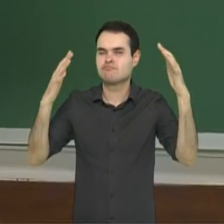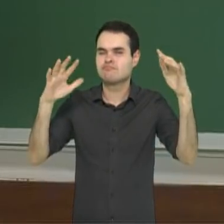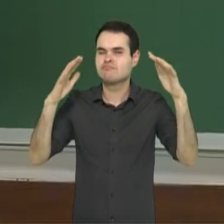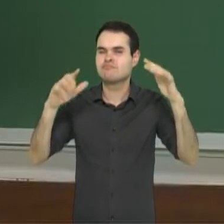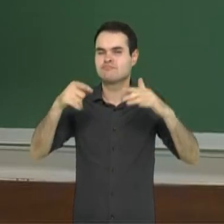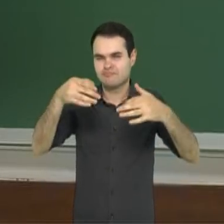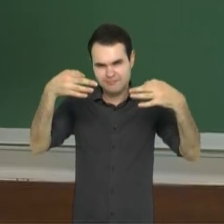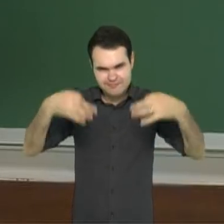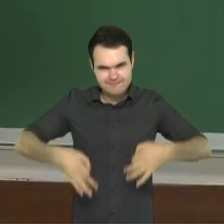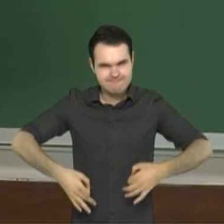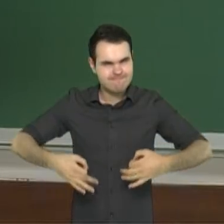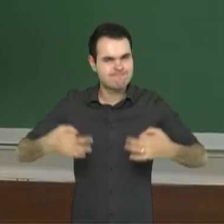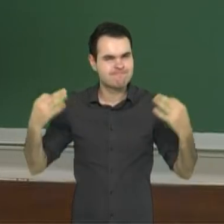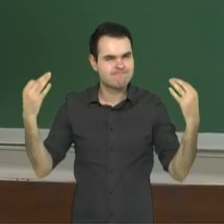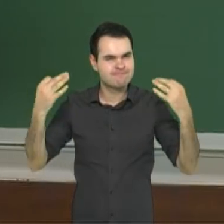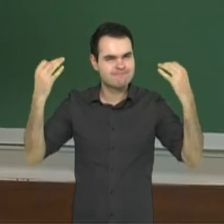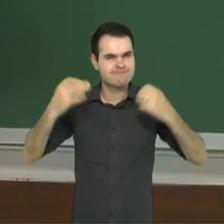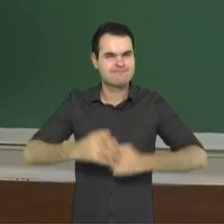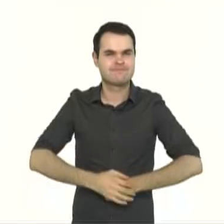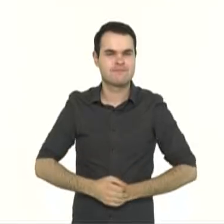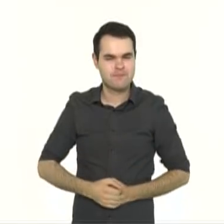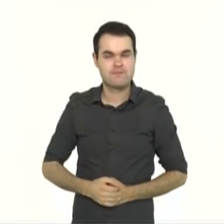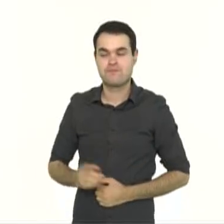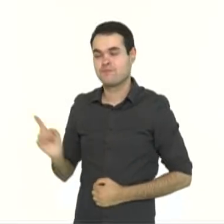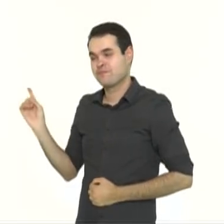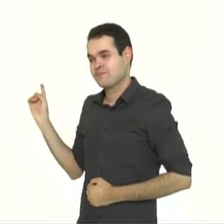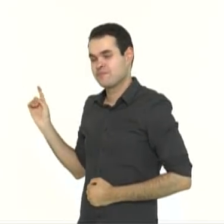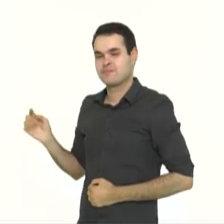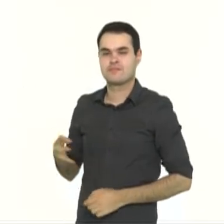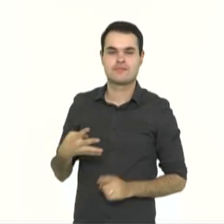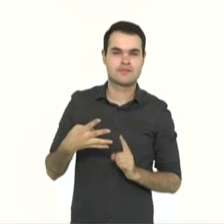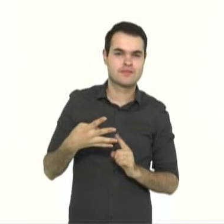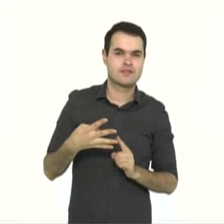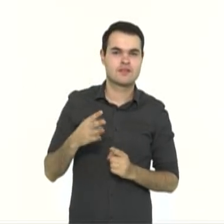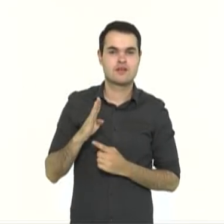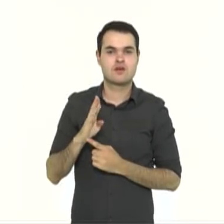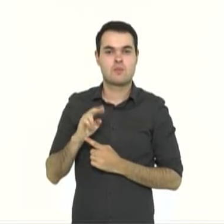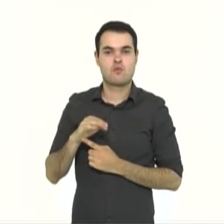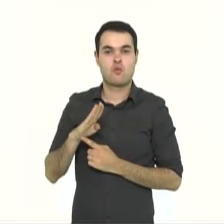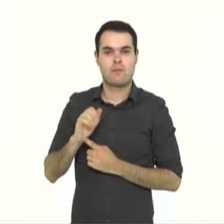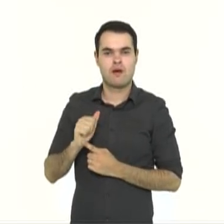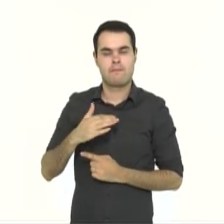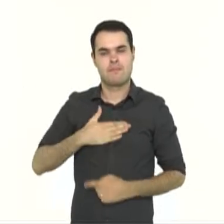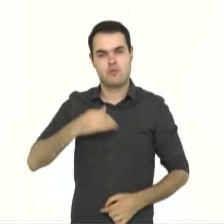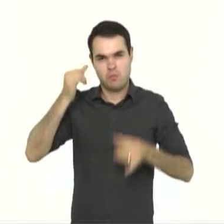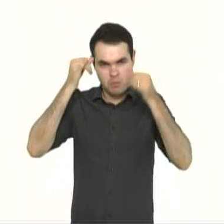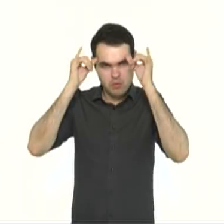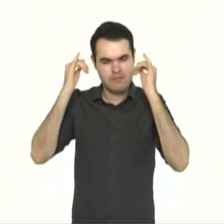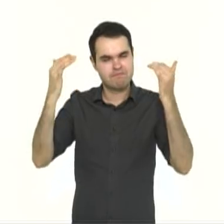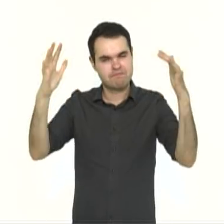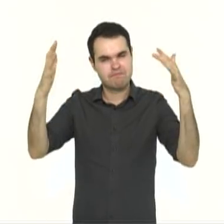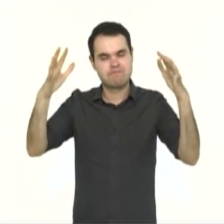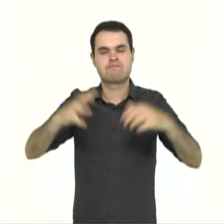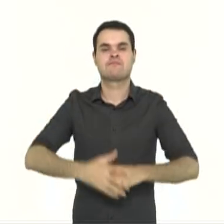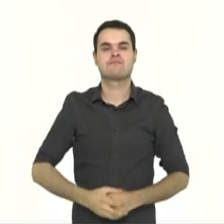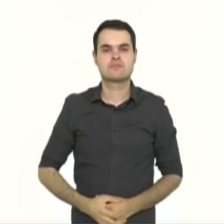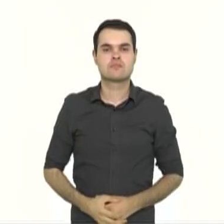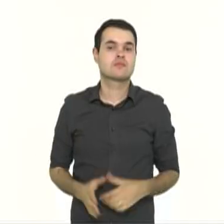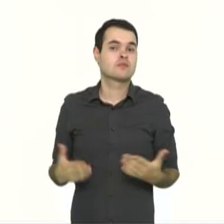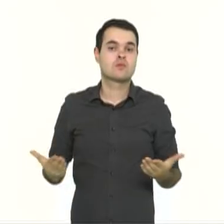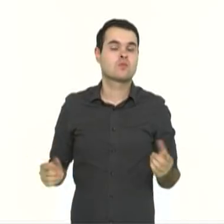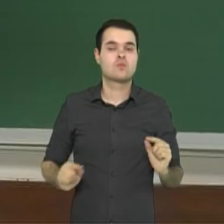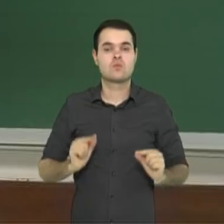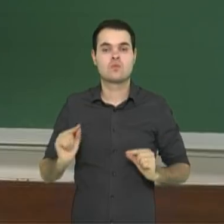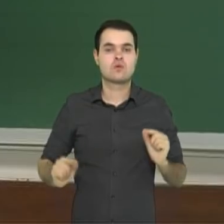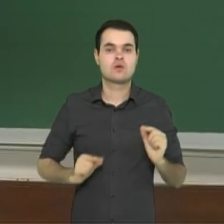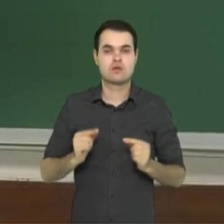vocês estão afiados, hein, 7º ano? Olha lá. Bumba, meu boi, parabéns. Então, o que